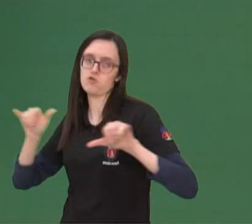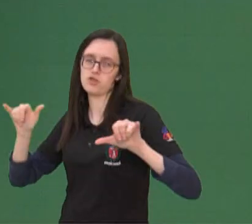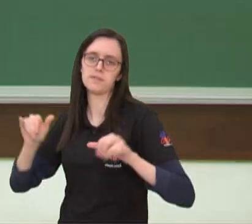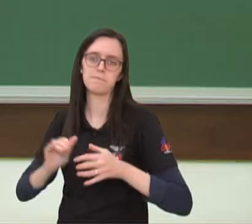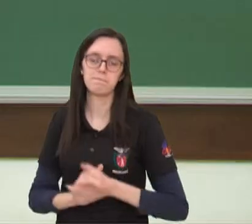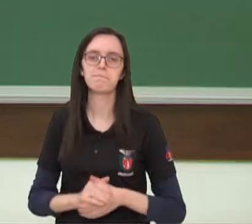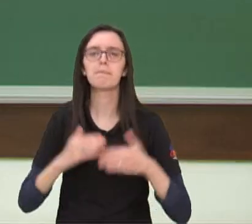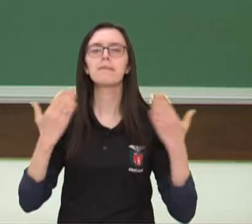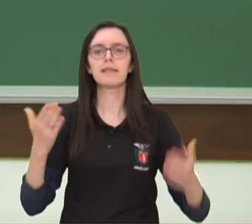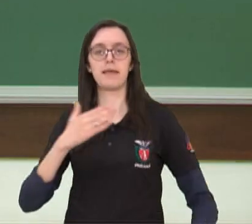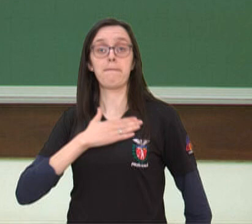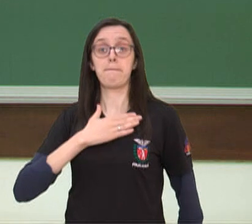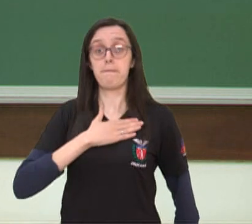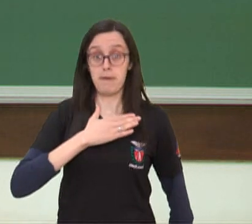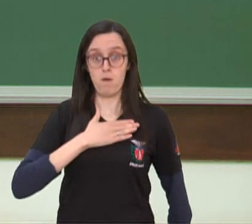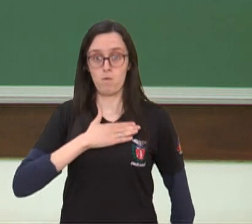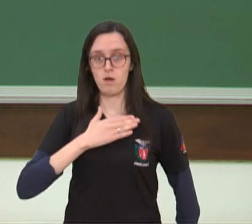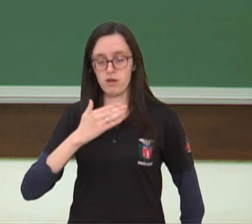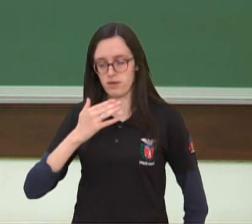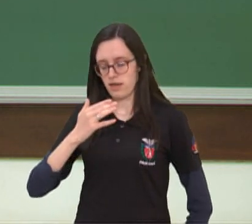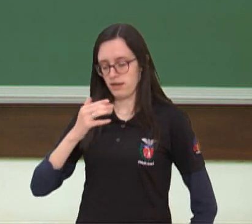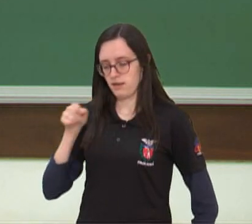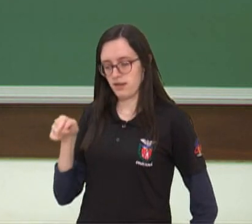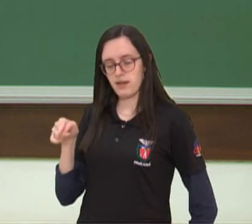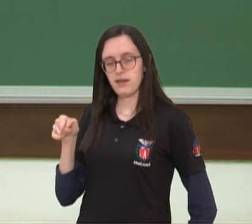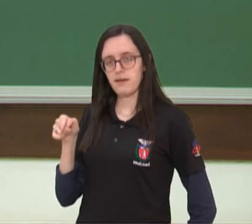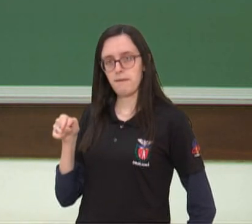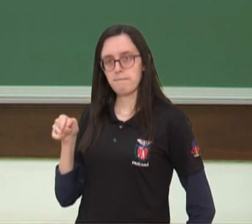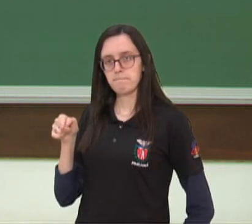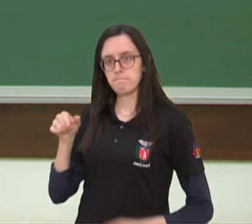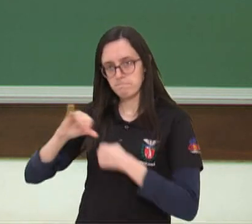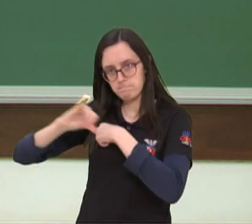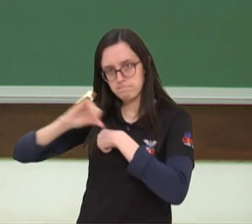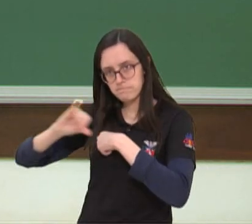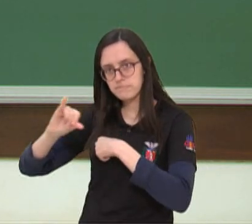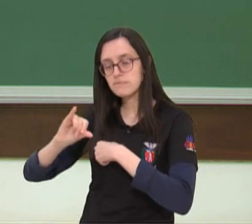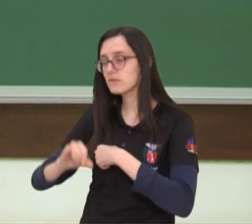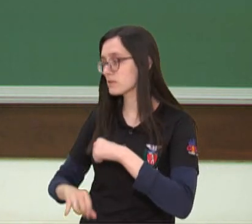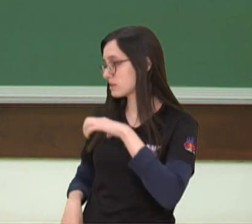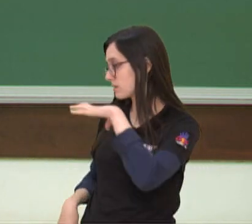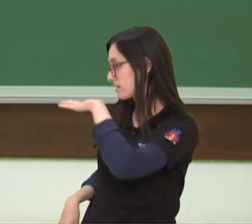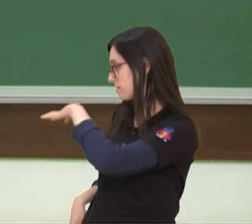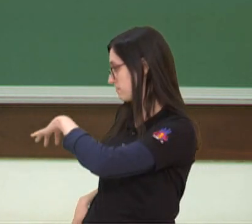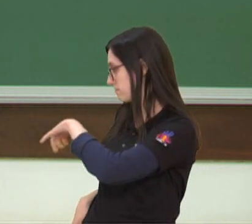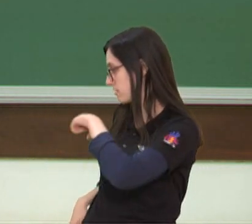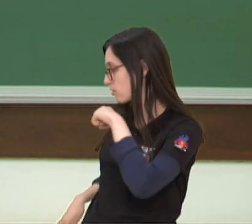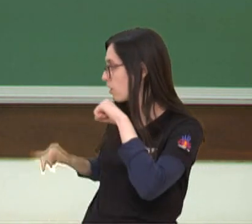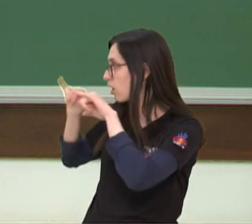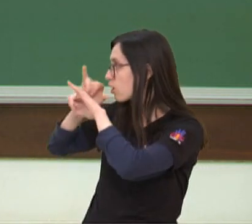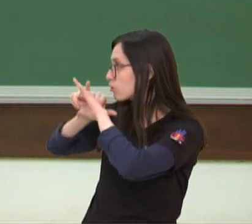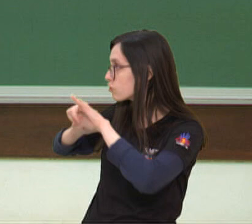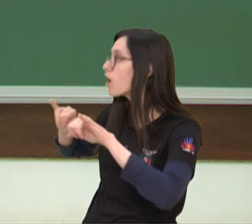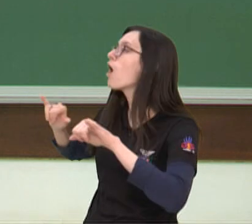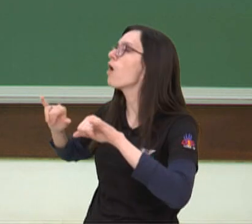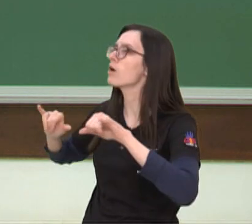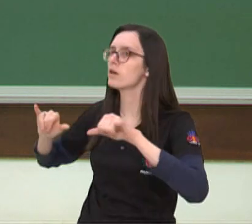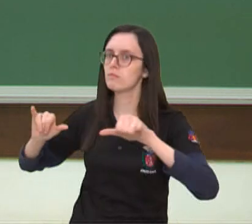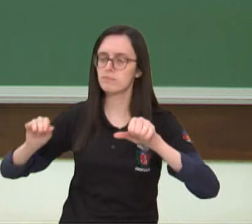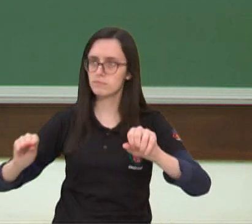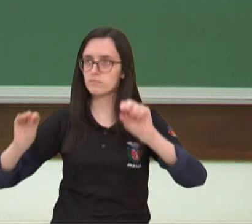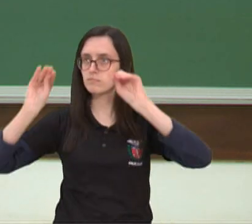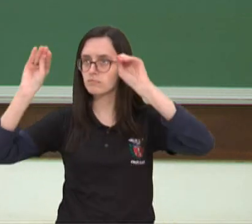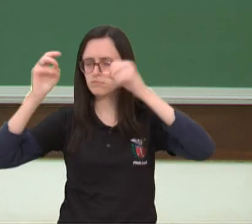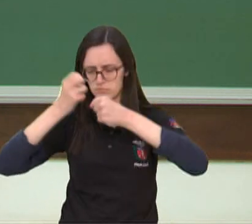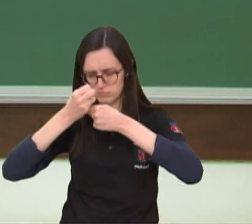notícia. Então, o meu cronista fez o quê? Pegou uma notícia e, a partir desta notícia, escreveu